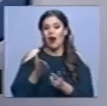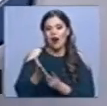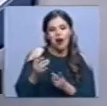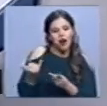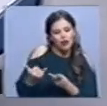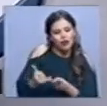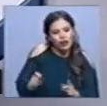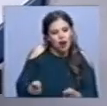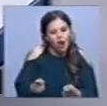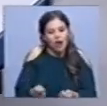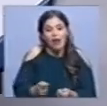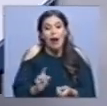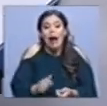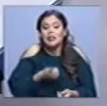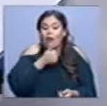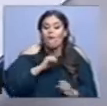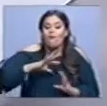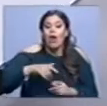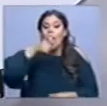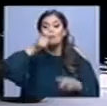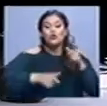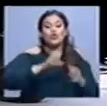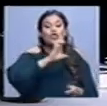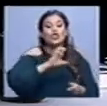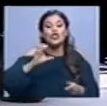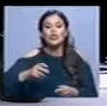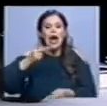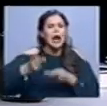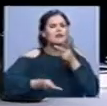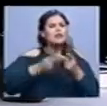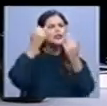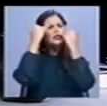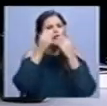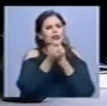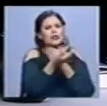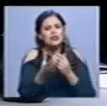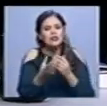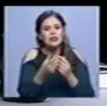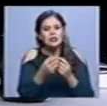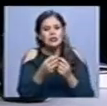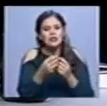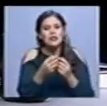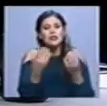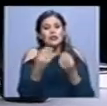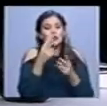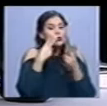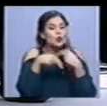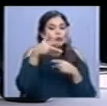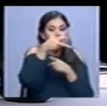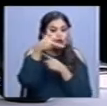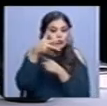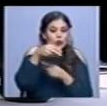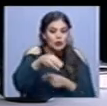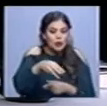Marte. E qual é esta segunda provocação? Os cientistas estiveram a analisar dados da missão mais antiga que está presente em Marte. Ainda está em funcionamento, que é a